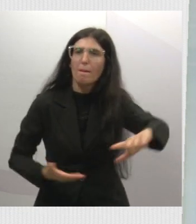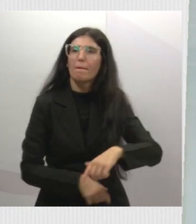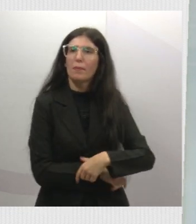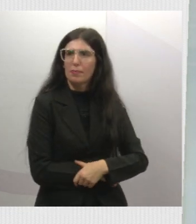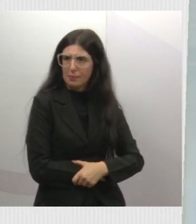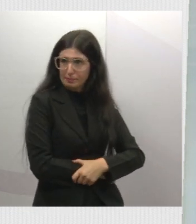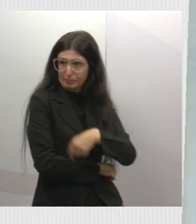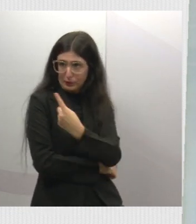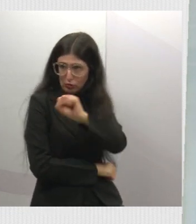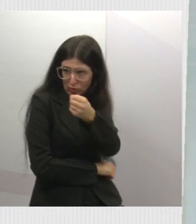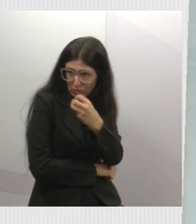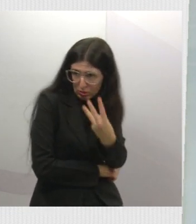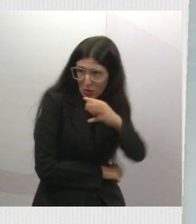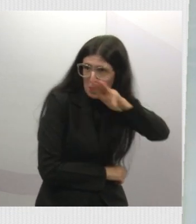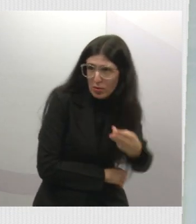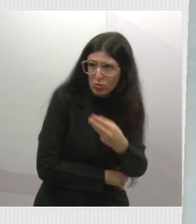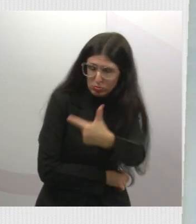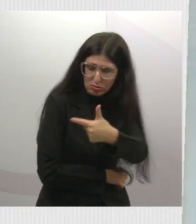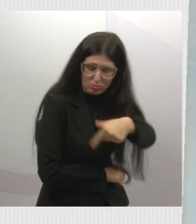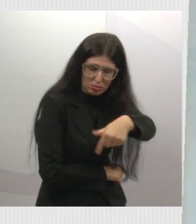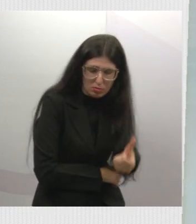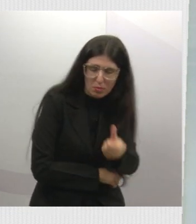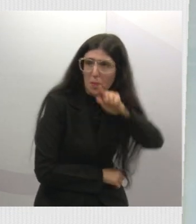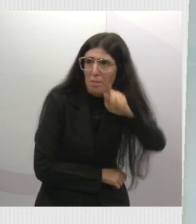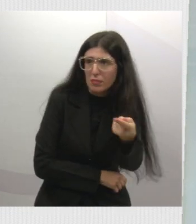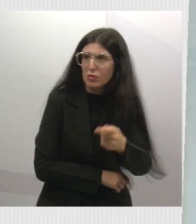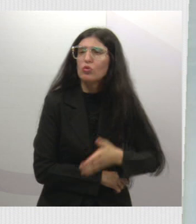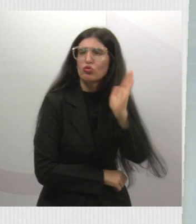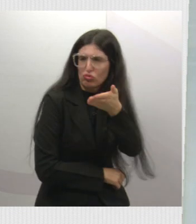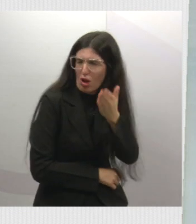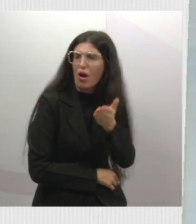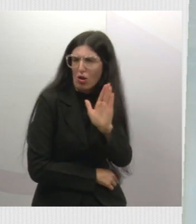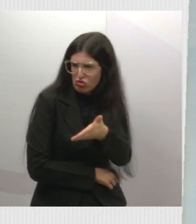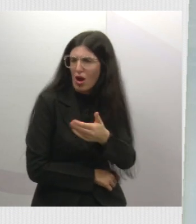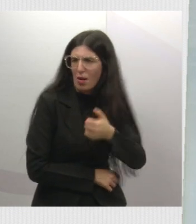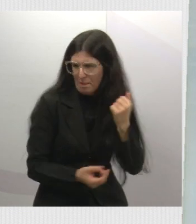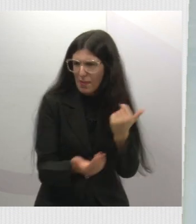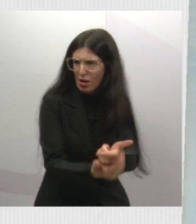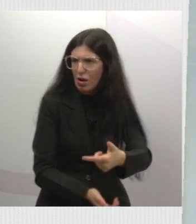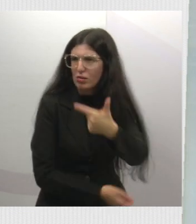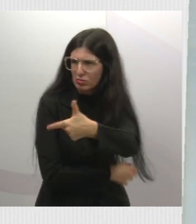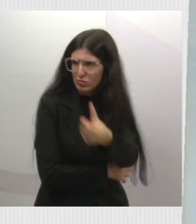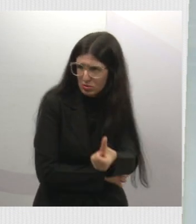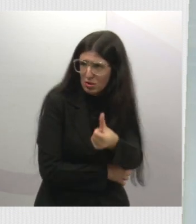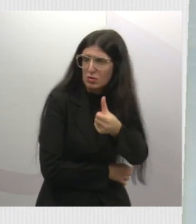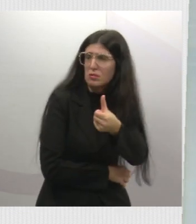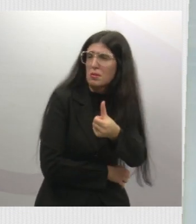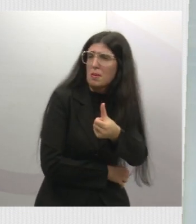183.276.000 e liquidado até esse momento